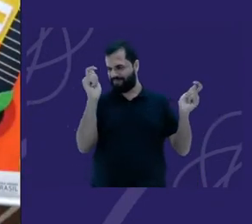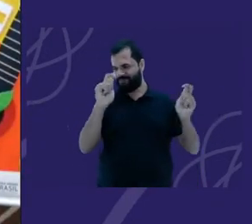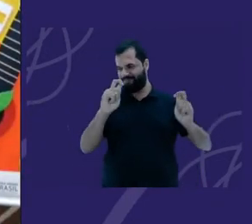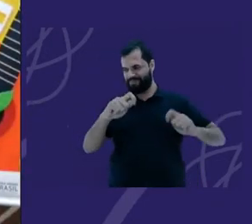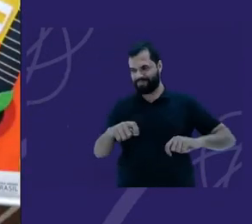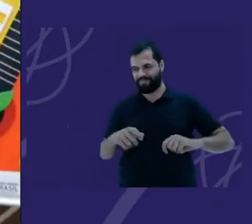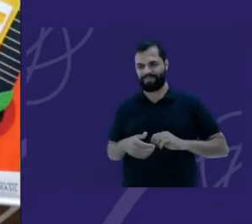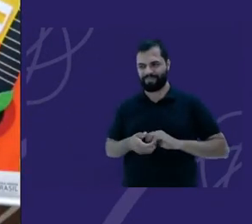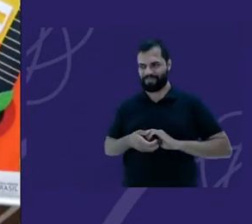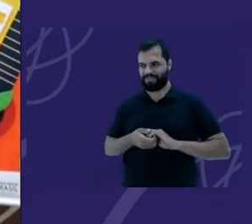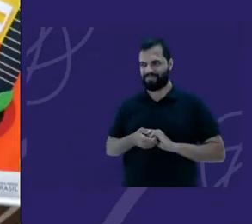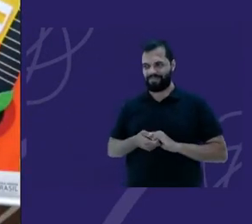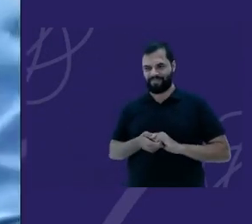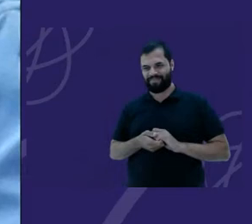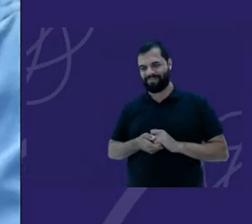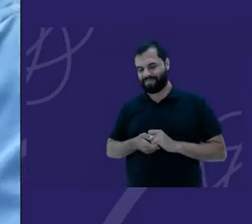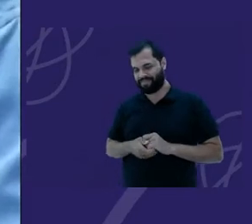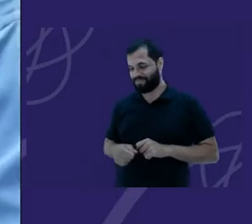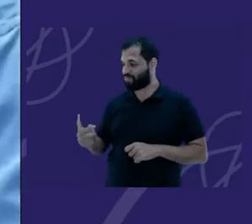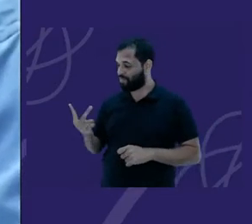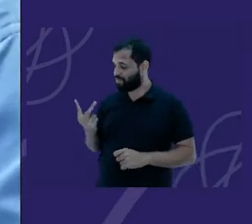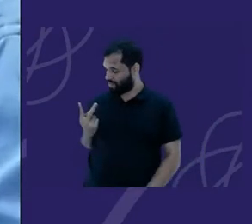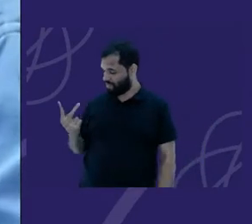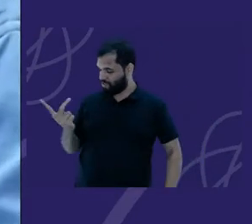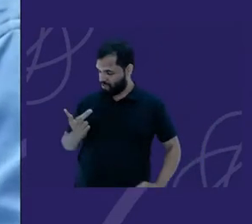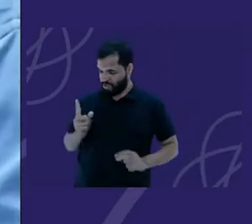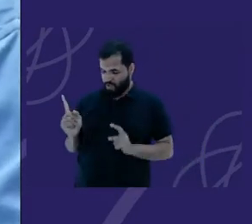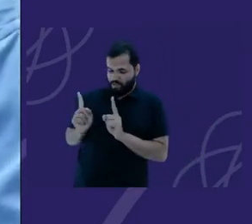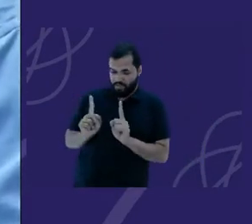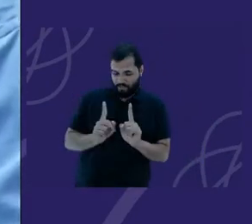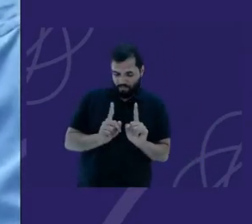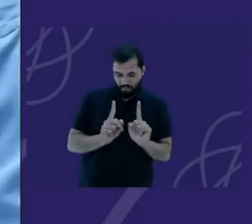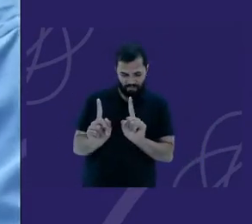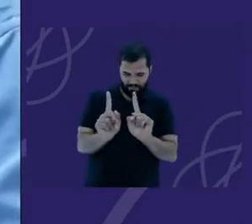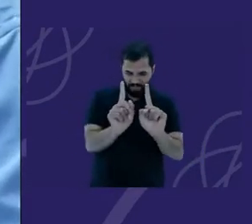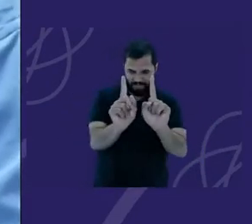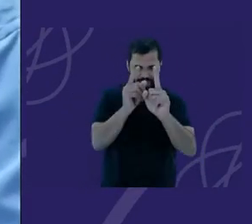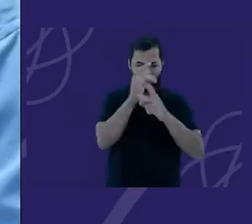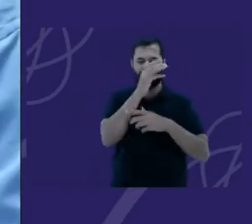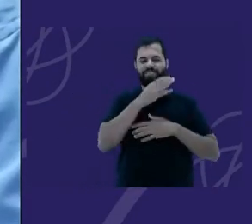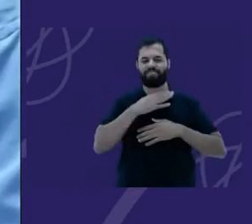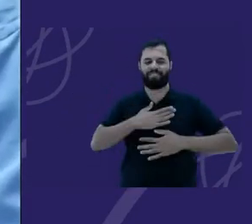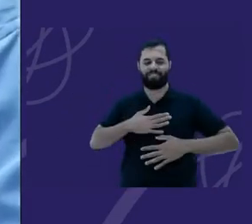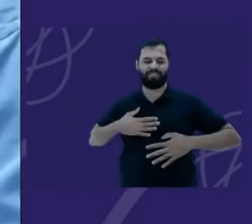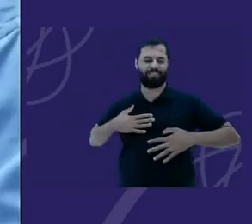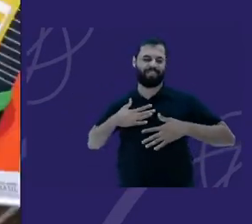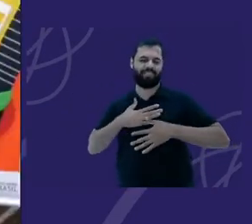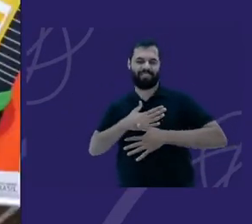então serei feliz. Bem feliz,